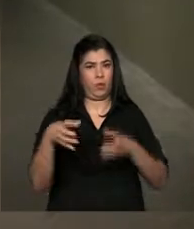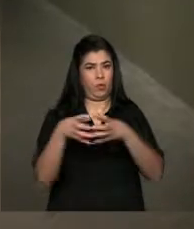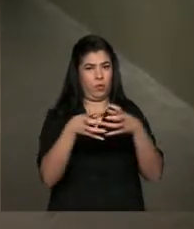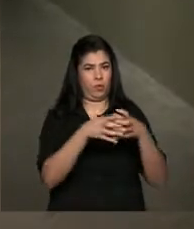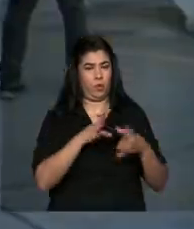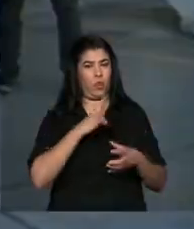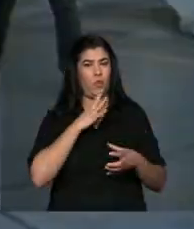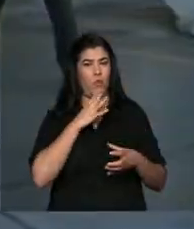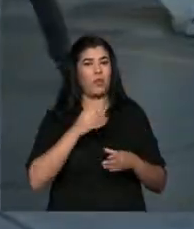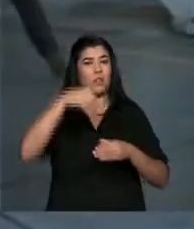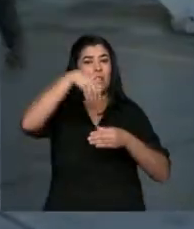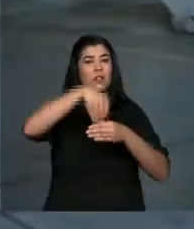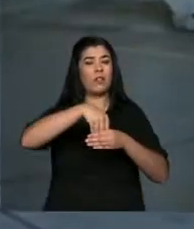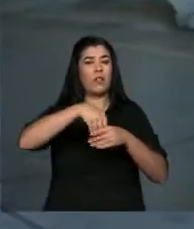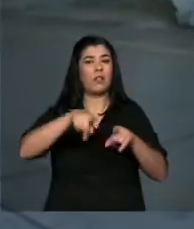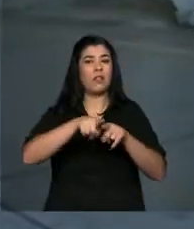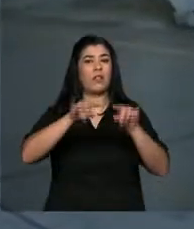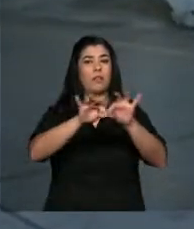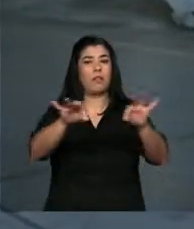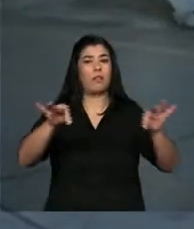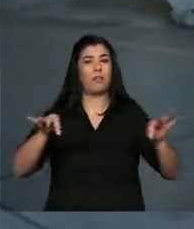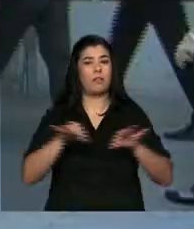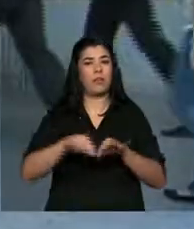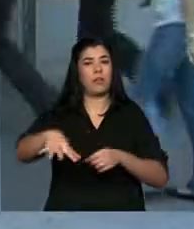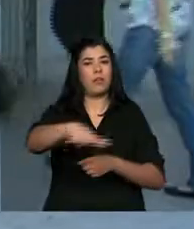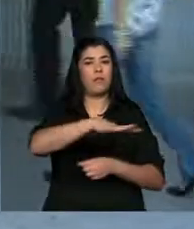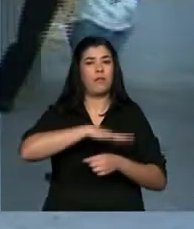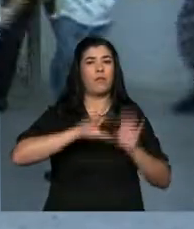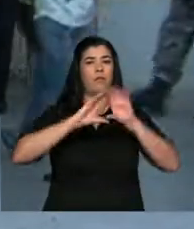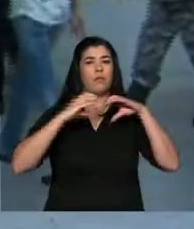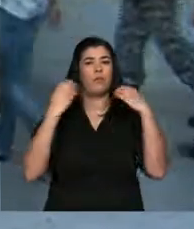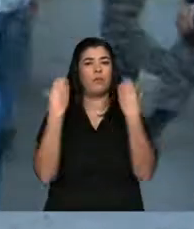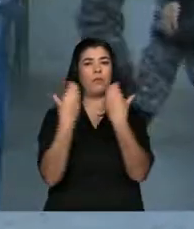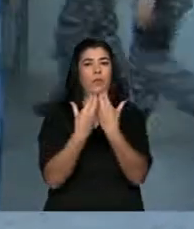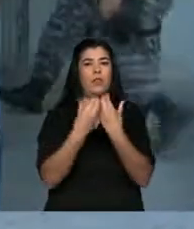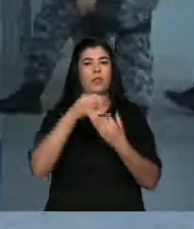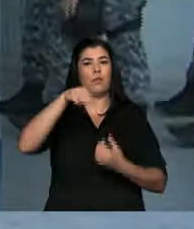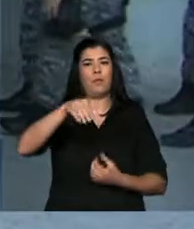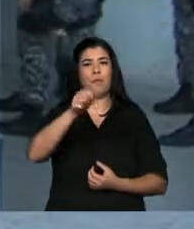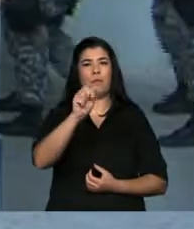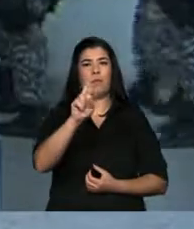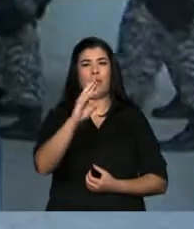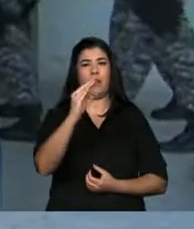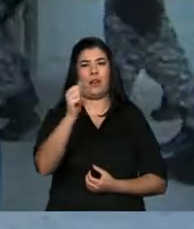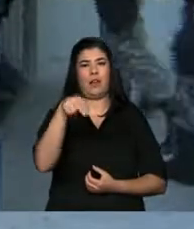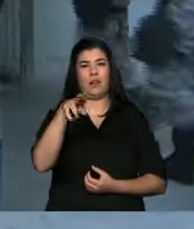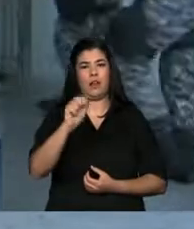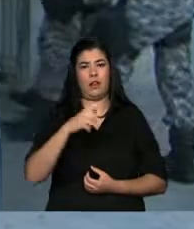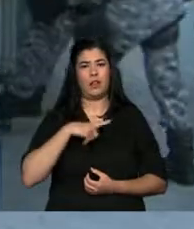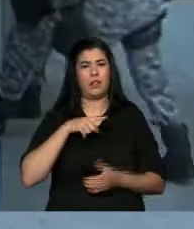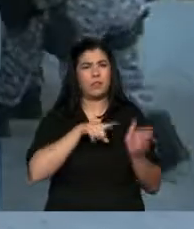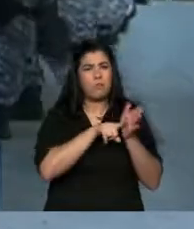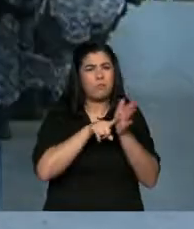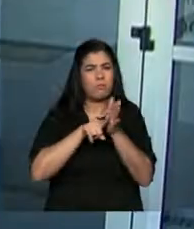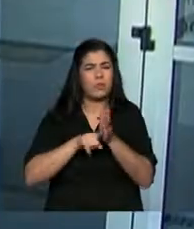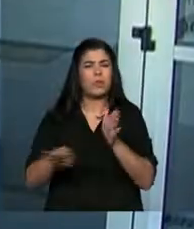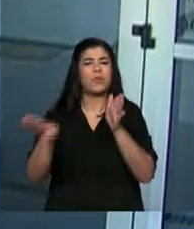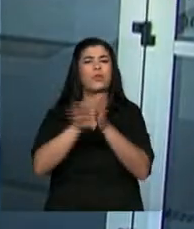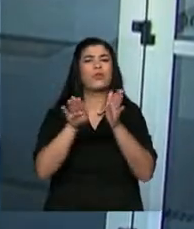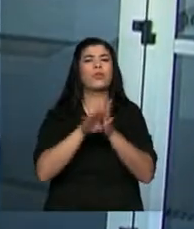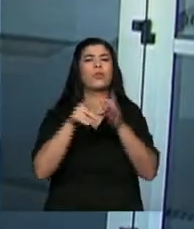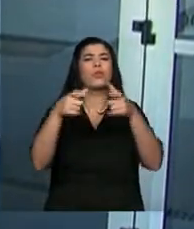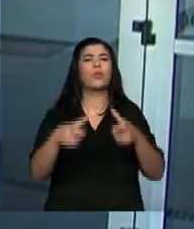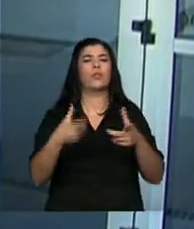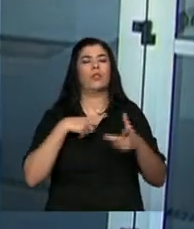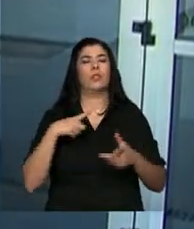espaços internos e o entorno do complexo do Maracanã. Foram mapeados os locais por onde os atletas chegam ao estádio, o